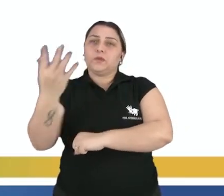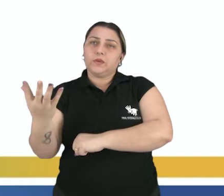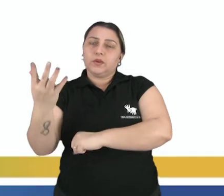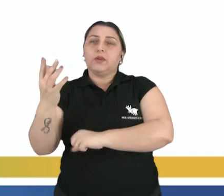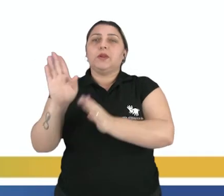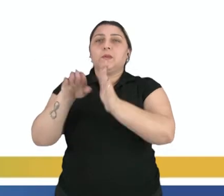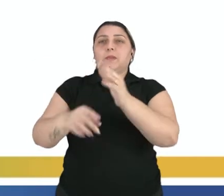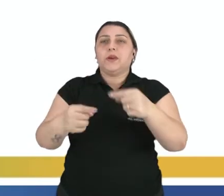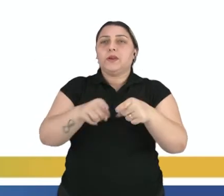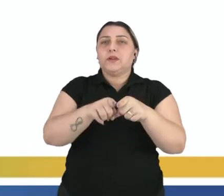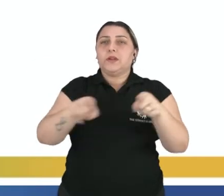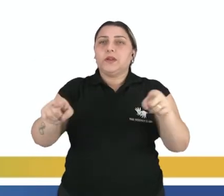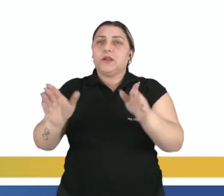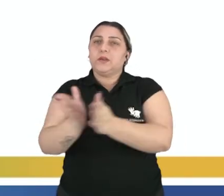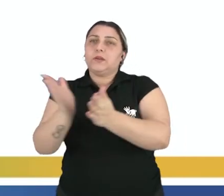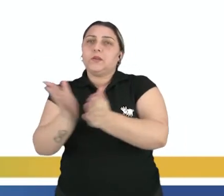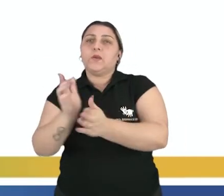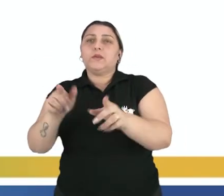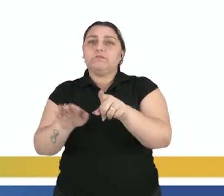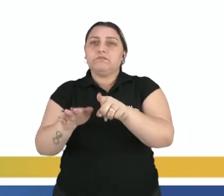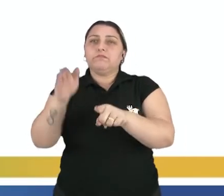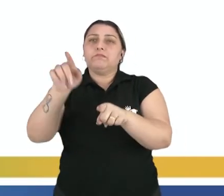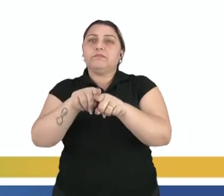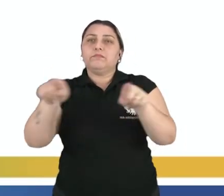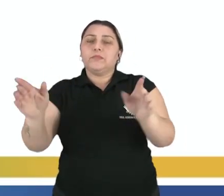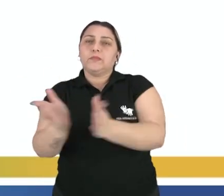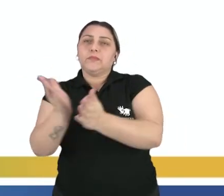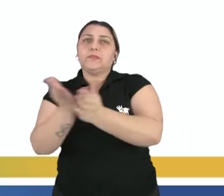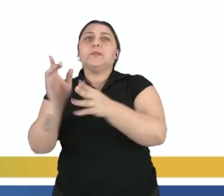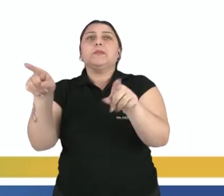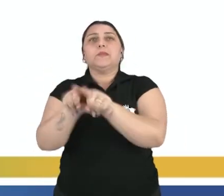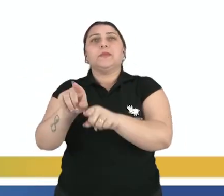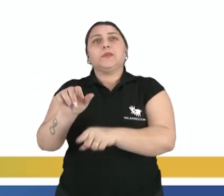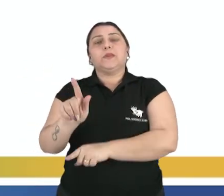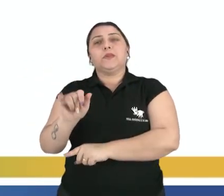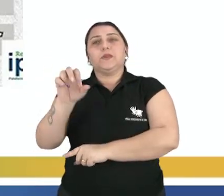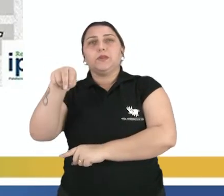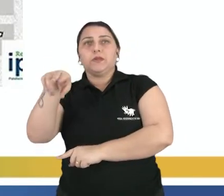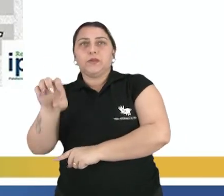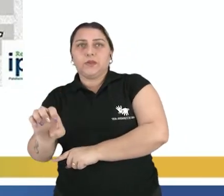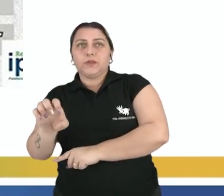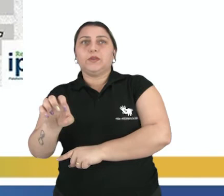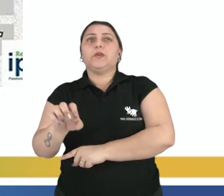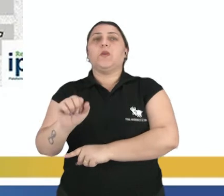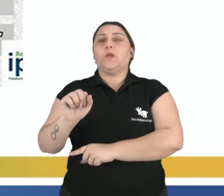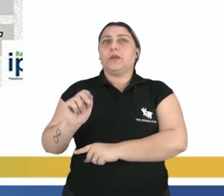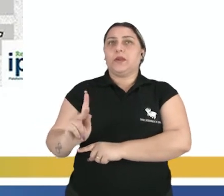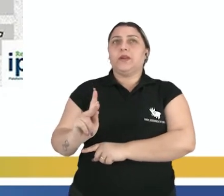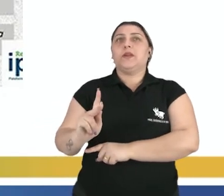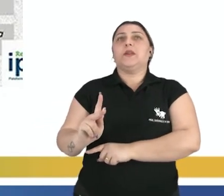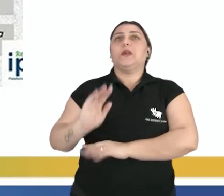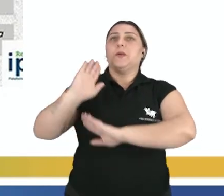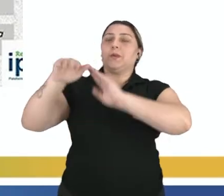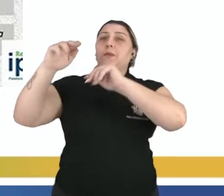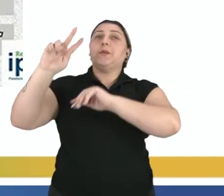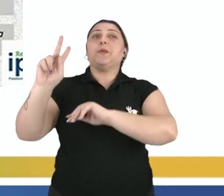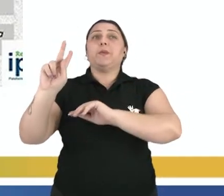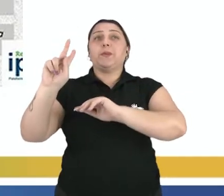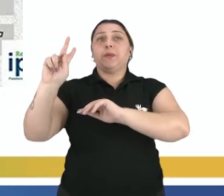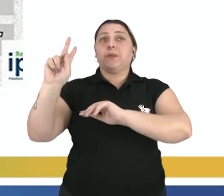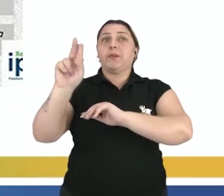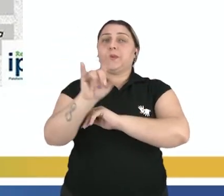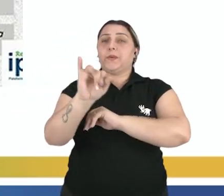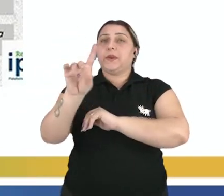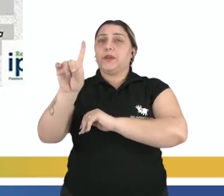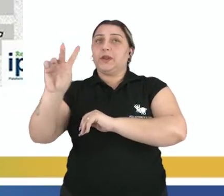estão abaixo da linha da pobreza, quantos não estão, então é chamado também de índice de Gini, ok? E o índice de desenvolvimento humano,